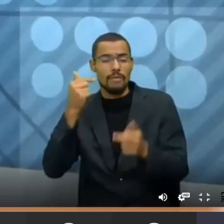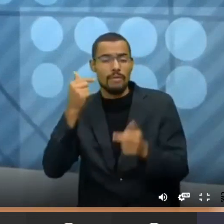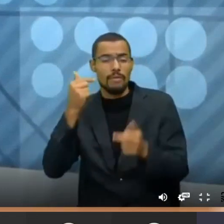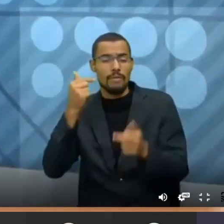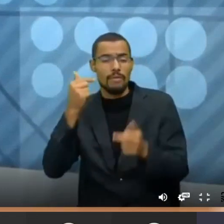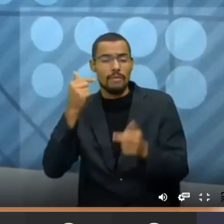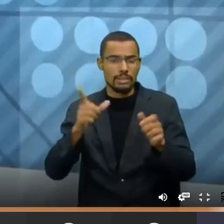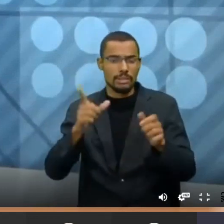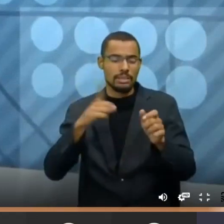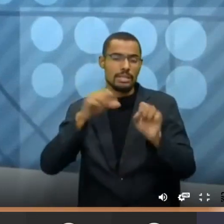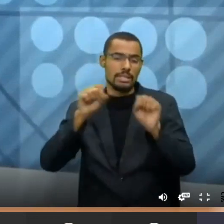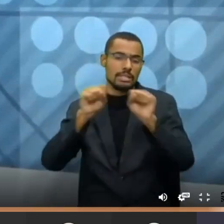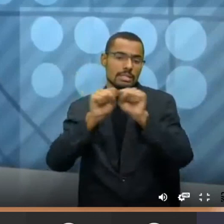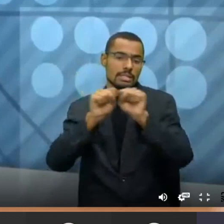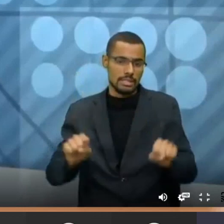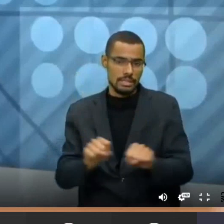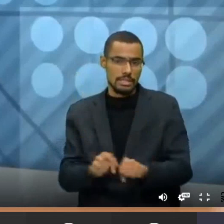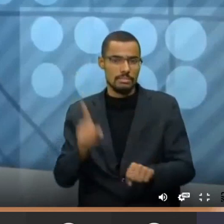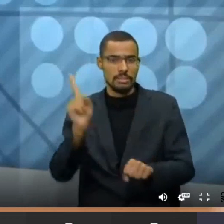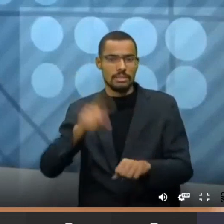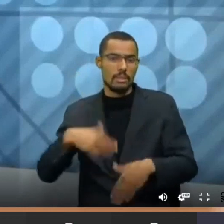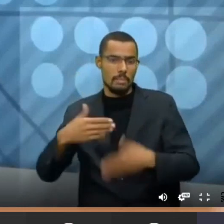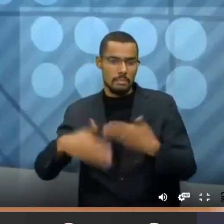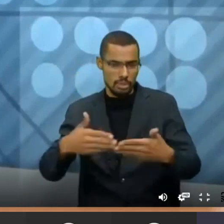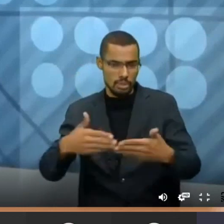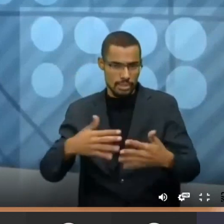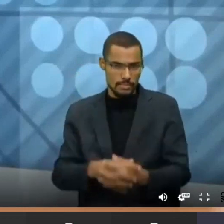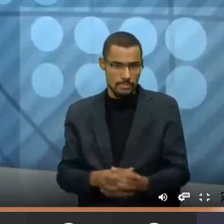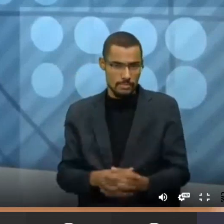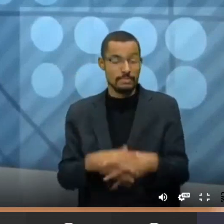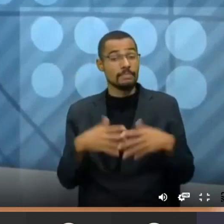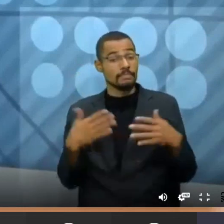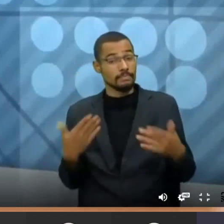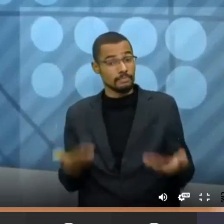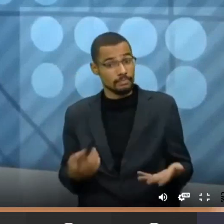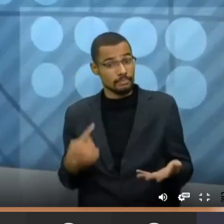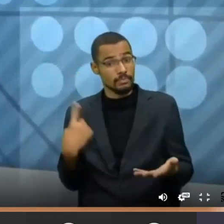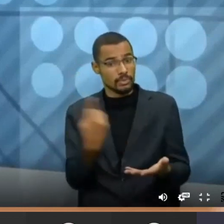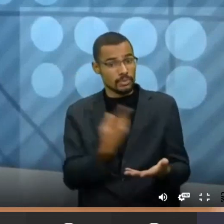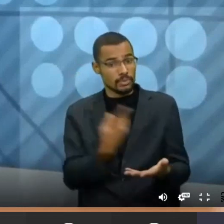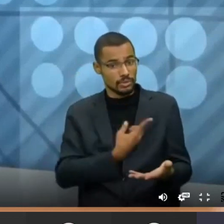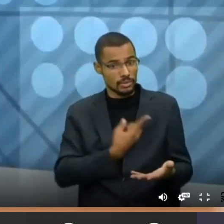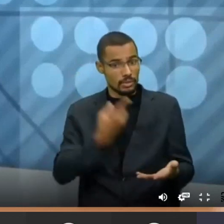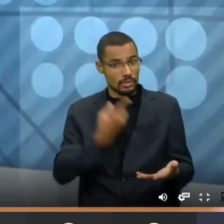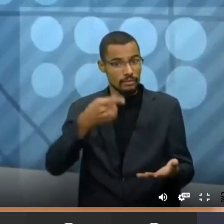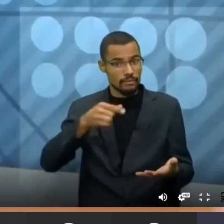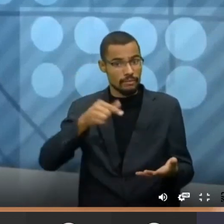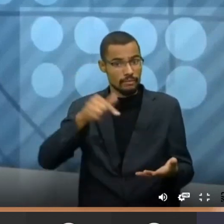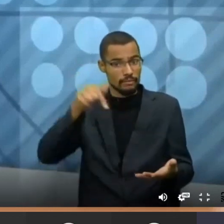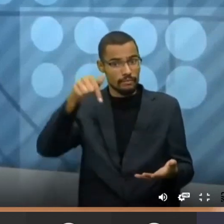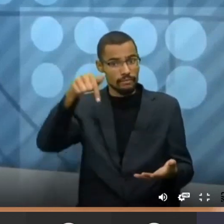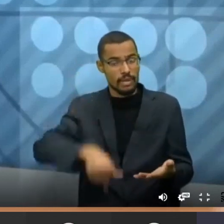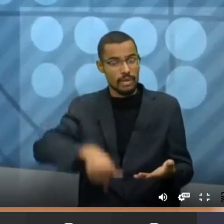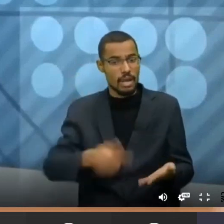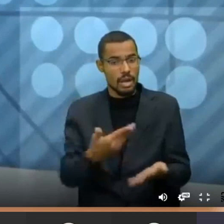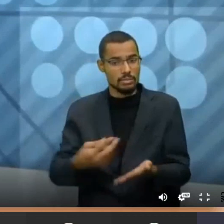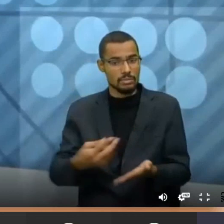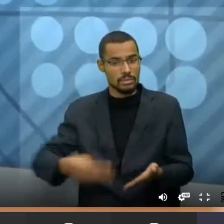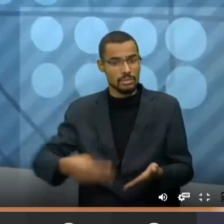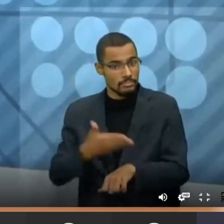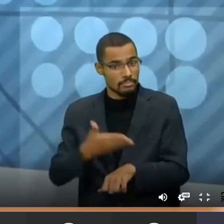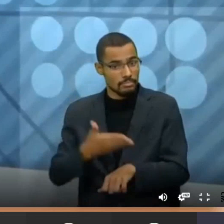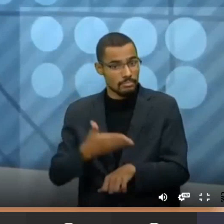desempenham, então, no sistema digestório, do processo de digestão. Então, dessa forma, nós finalizamos a nossa segunda aula